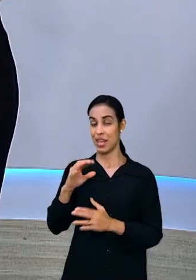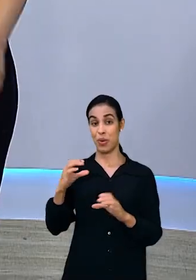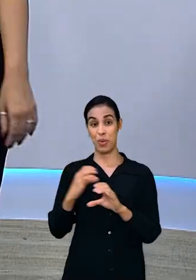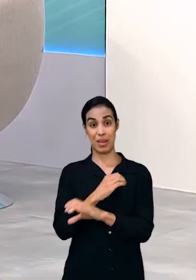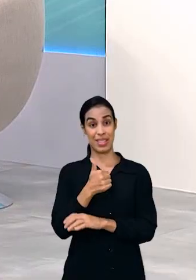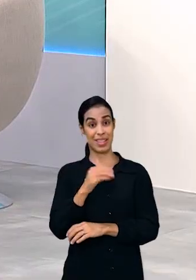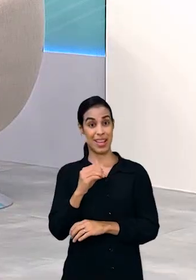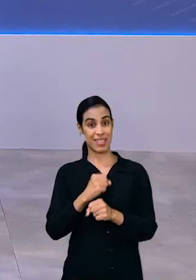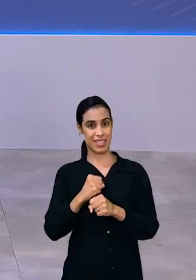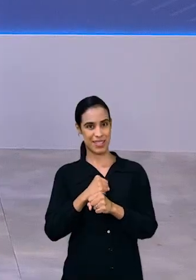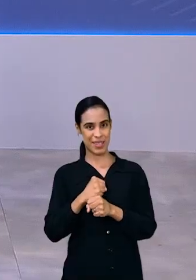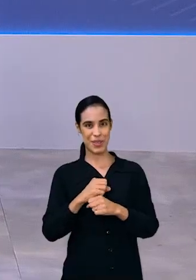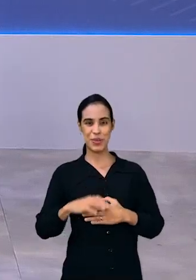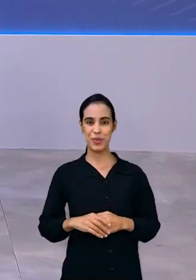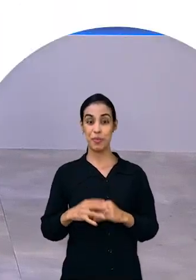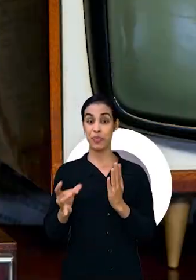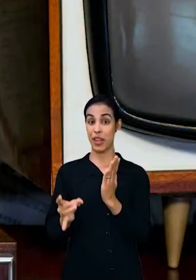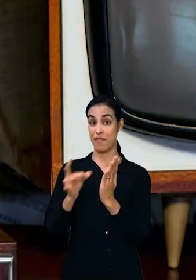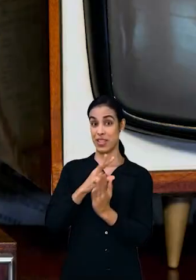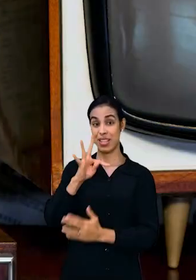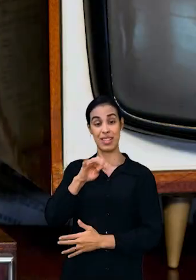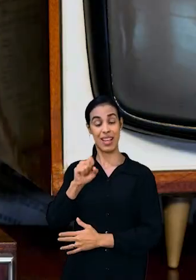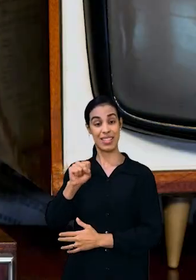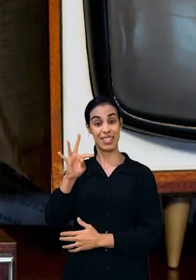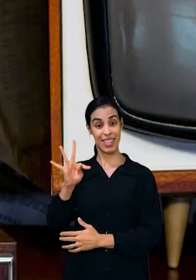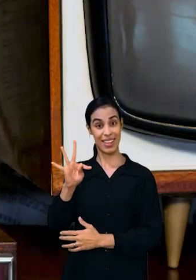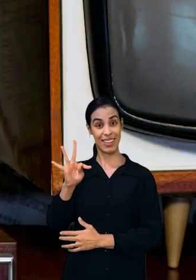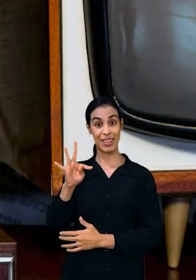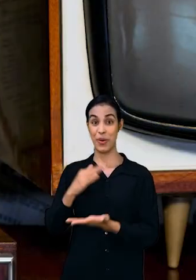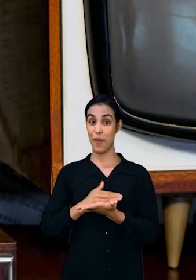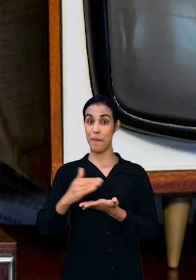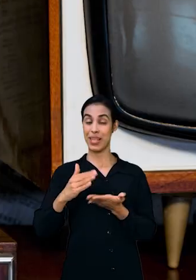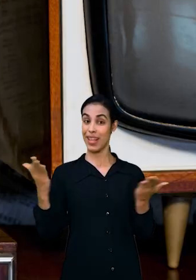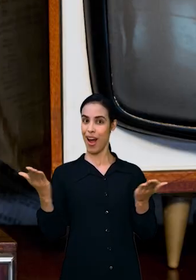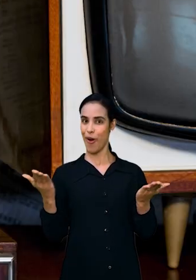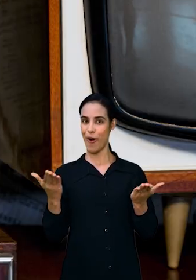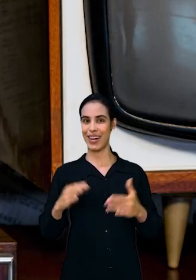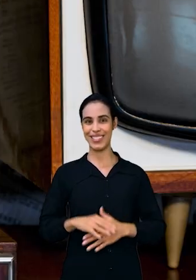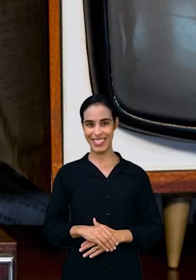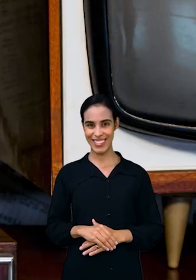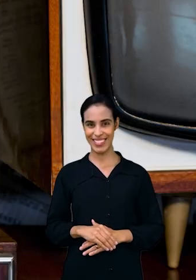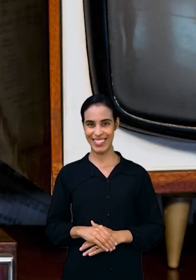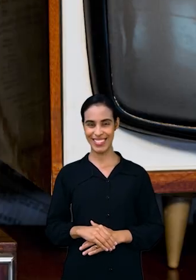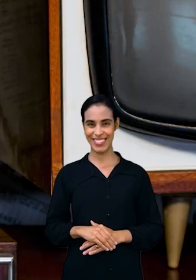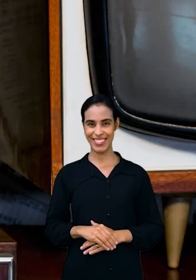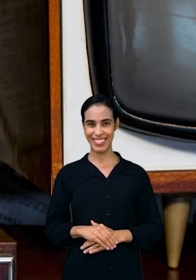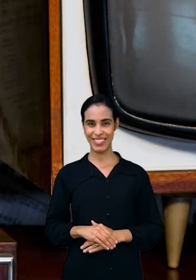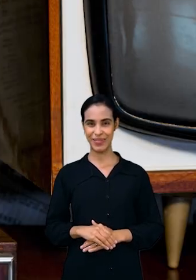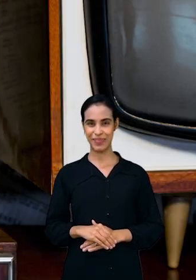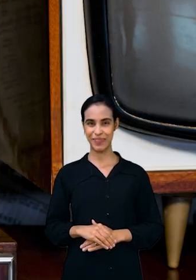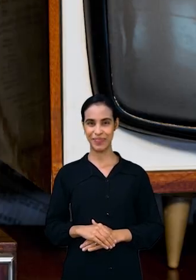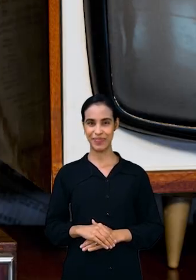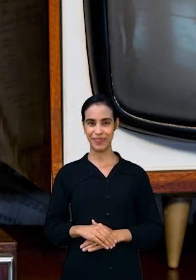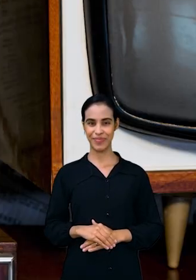são 10 anos de história. O Revista TST começa